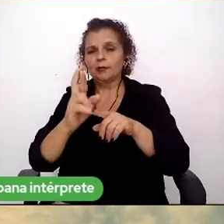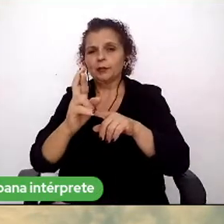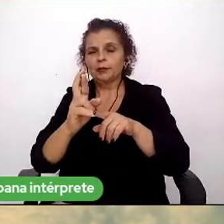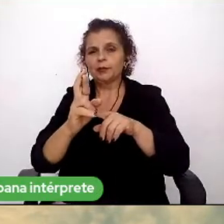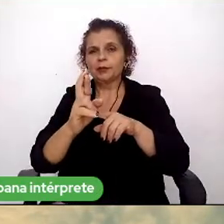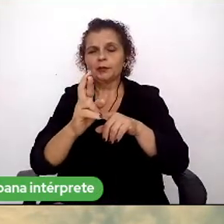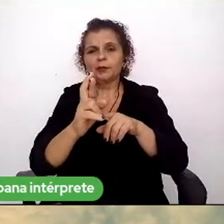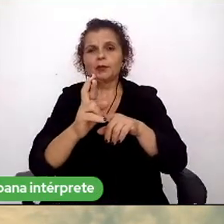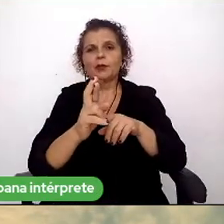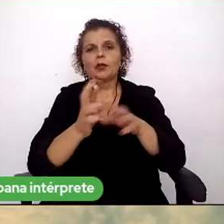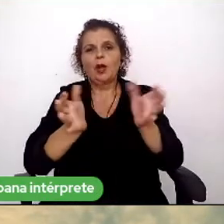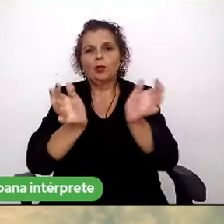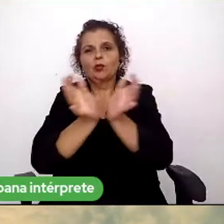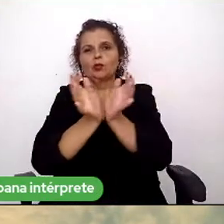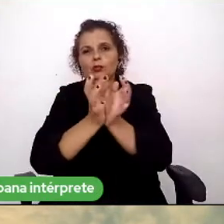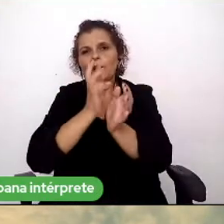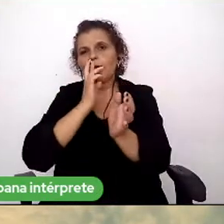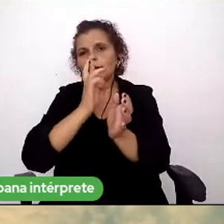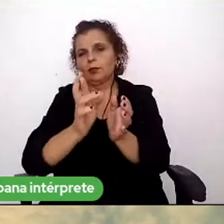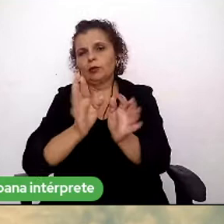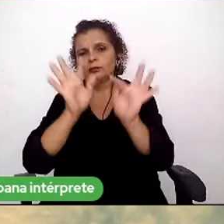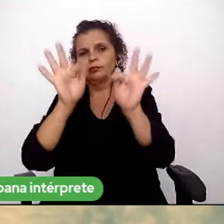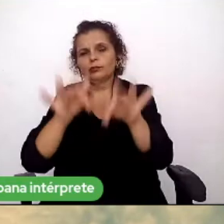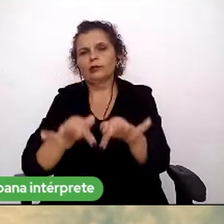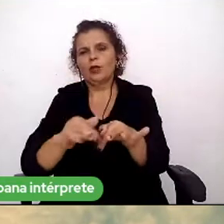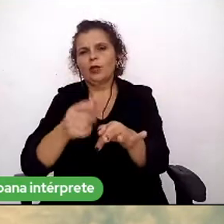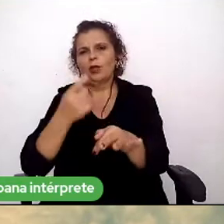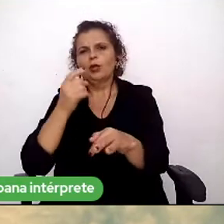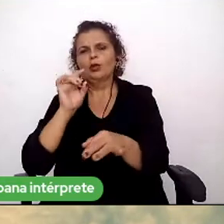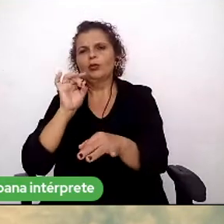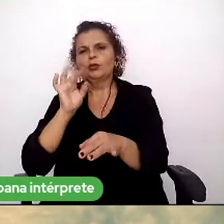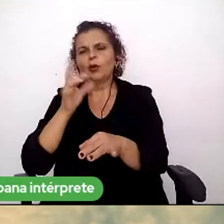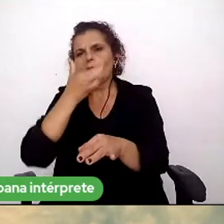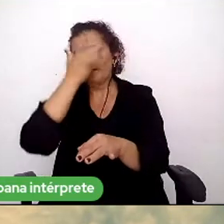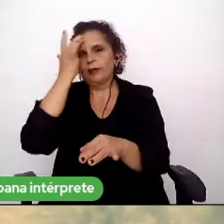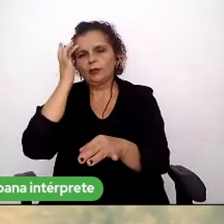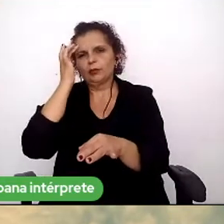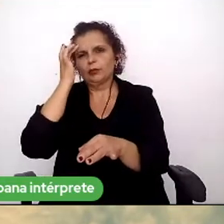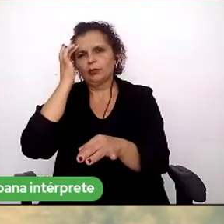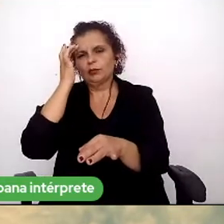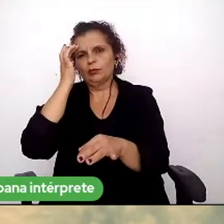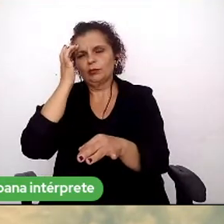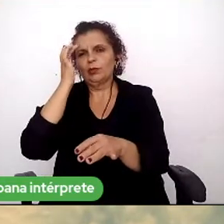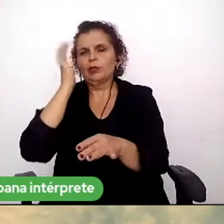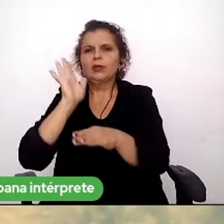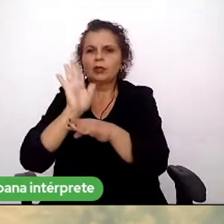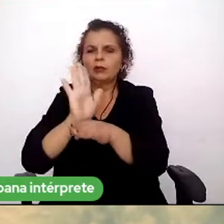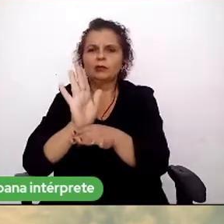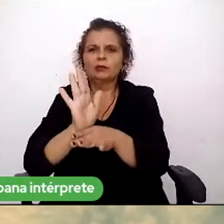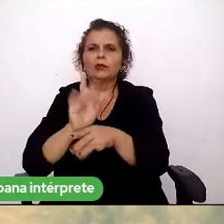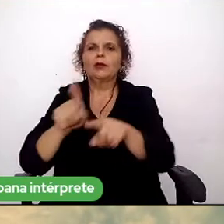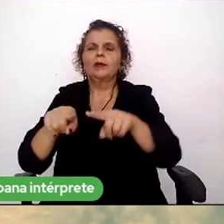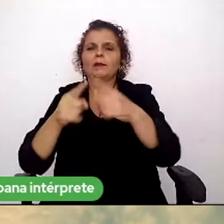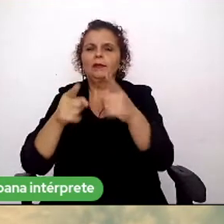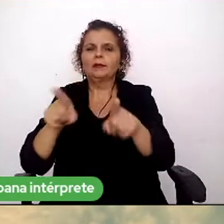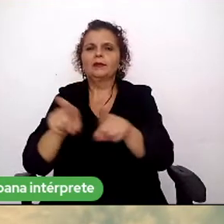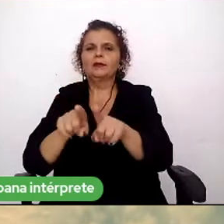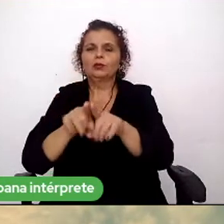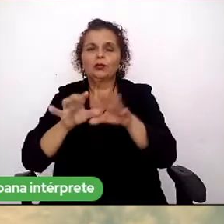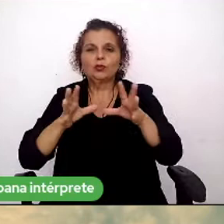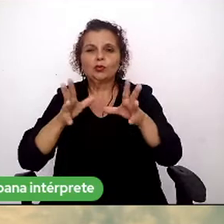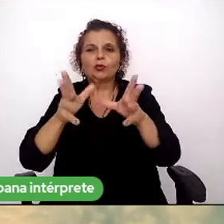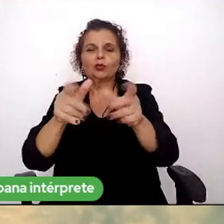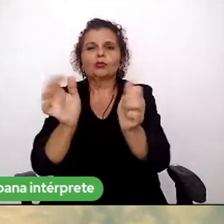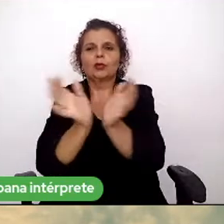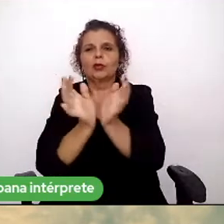do conjunto, né? Então não é só da pessoa que está facilitando, mas sim de toda a equipe que